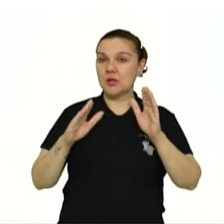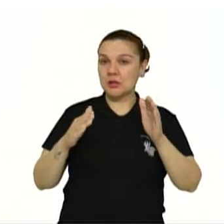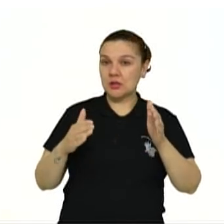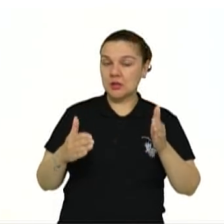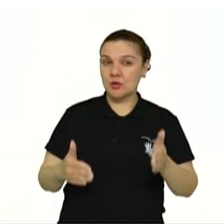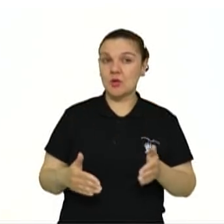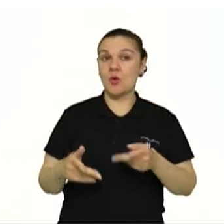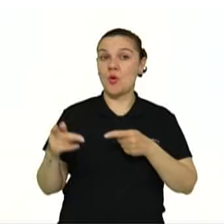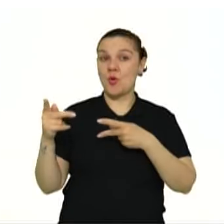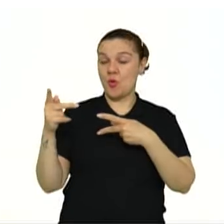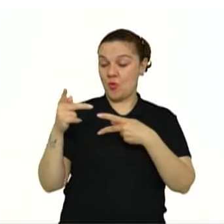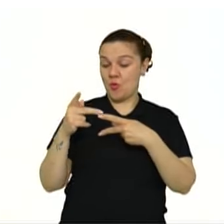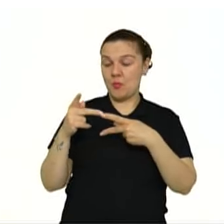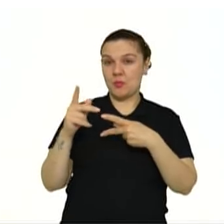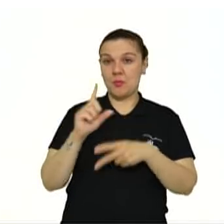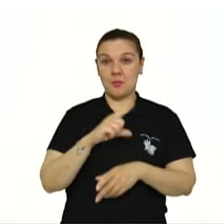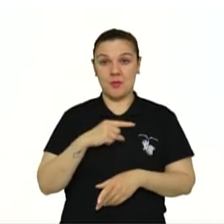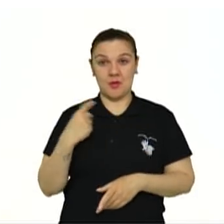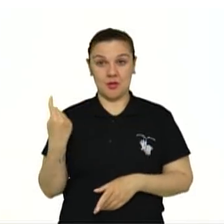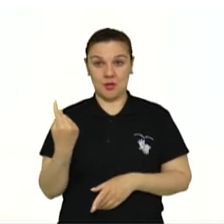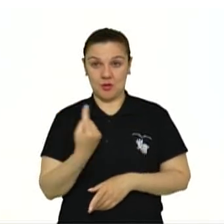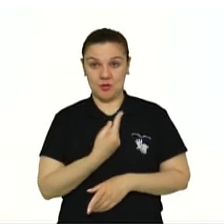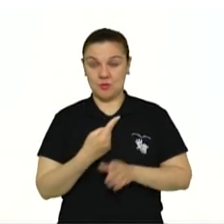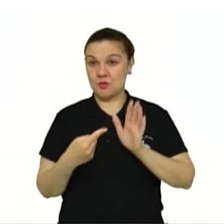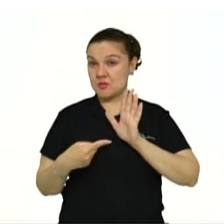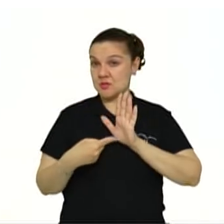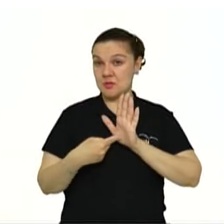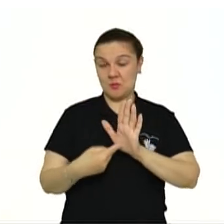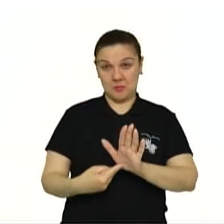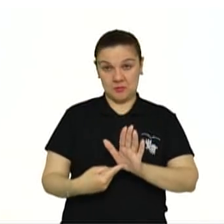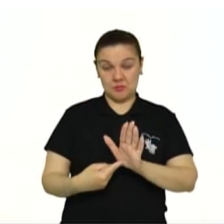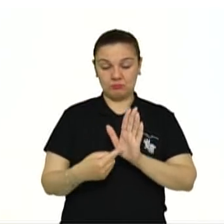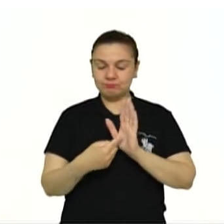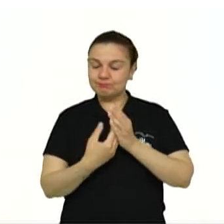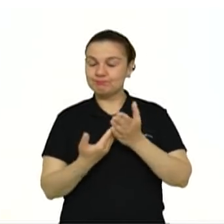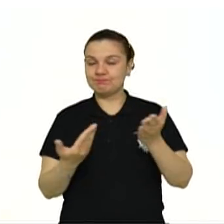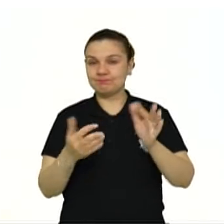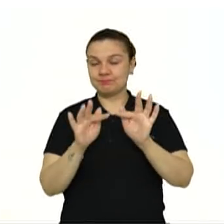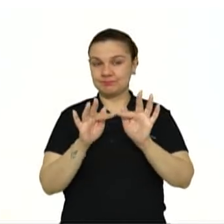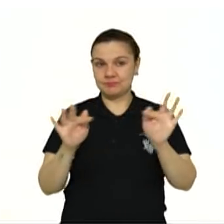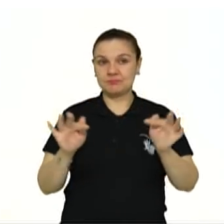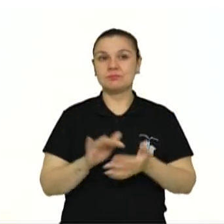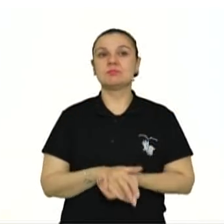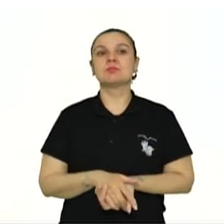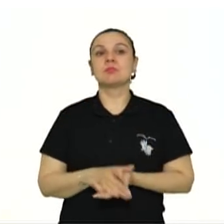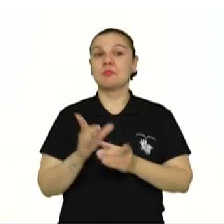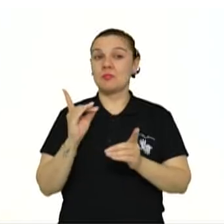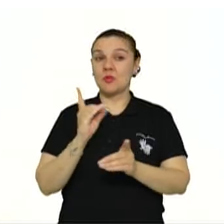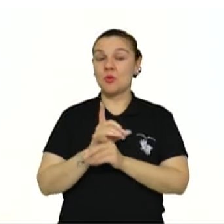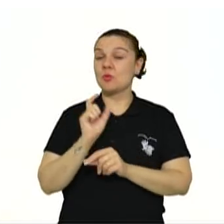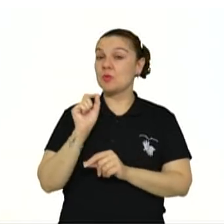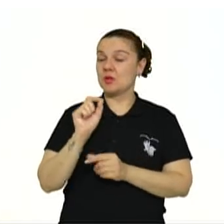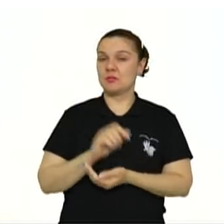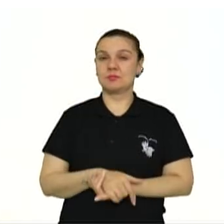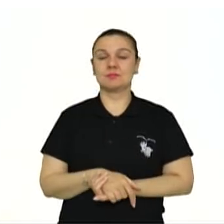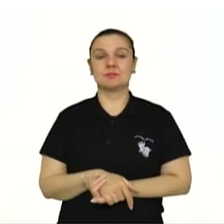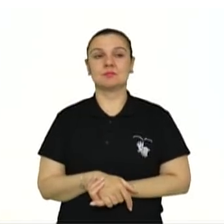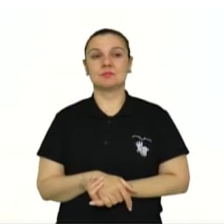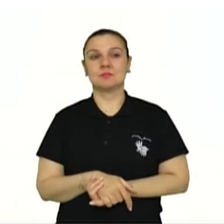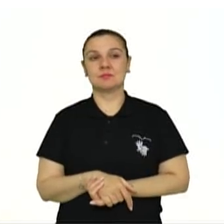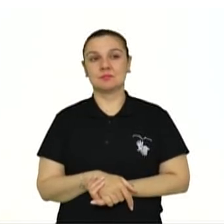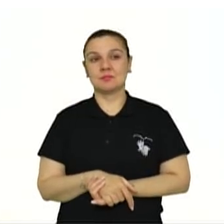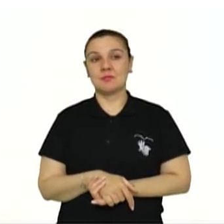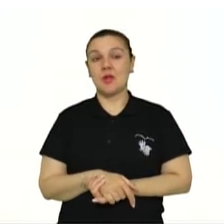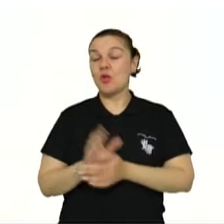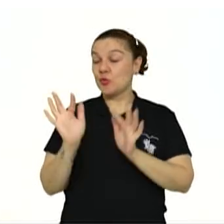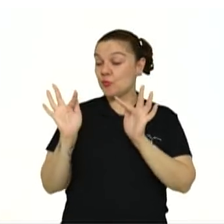Embora o pronome nós ele não esteja explícito ali dentro da frase, né, pode ser identificado por meio do quê?